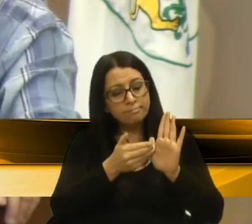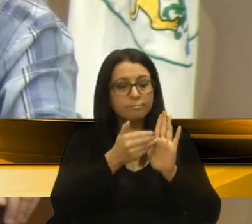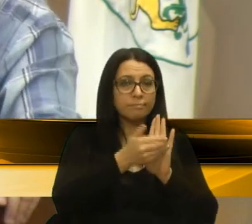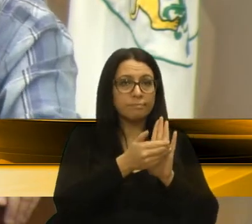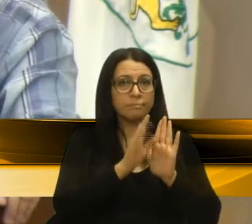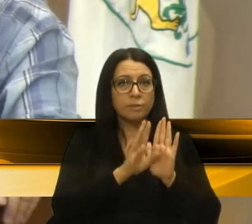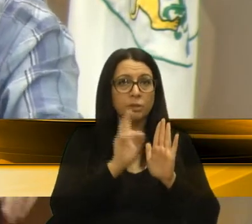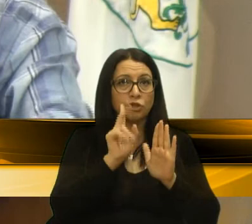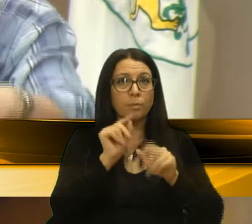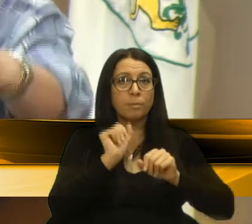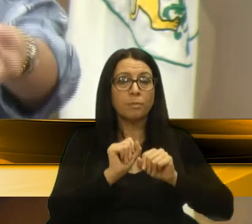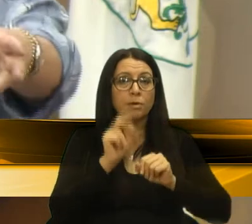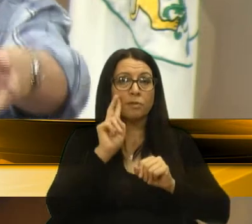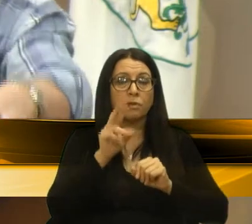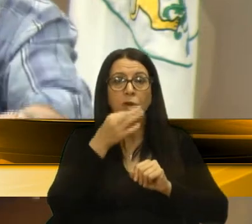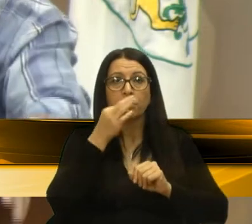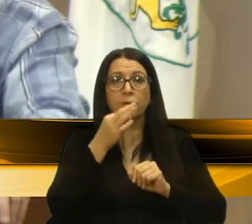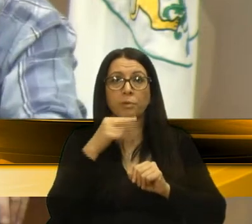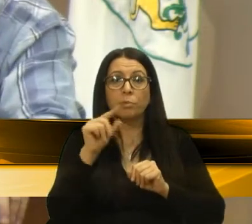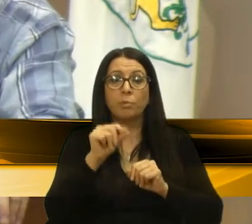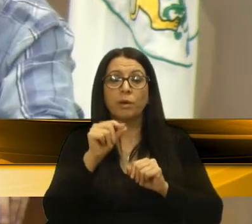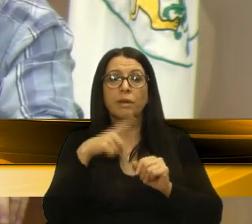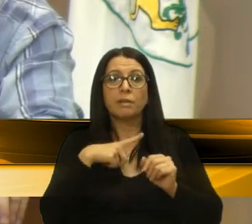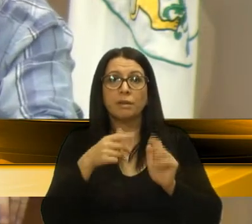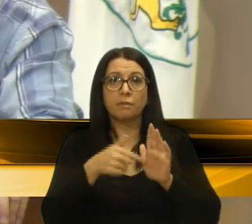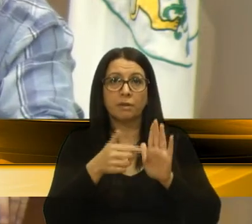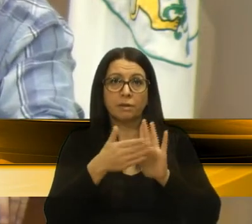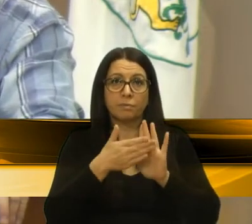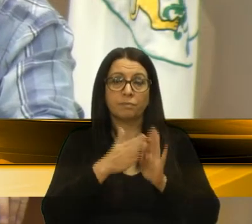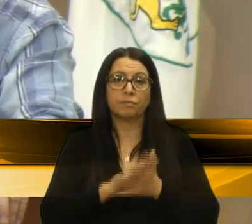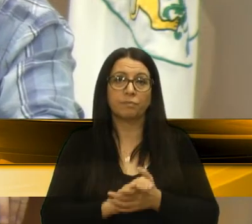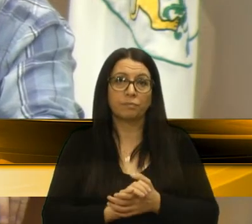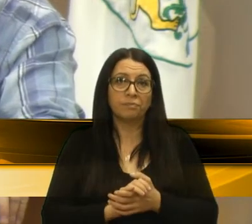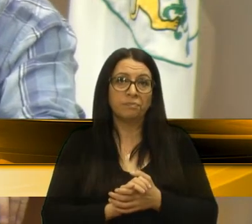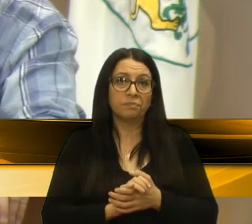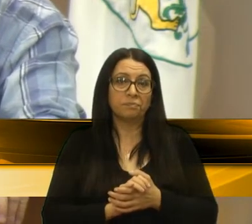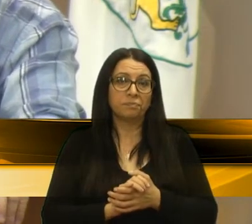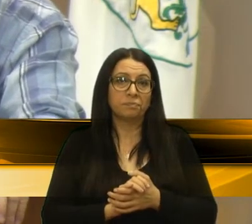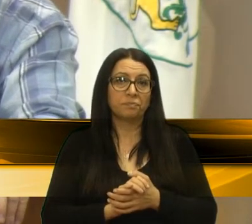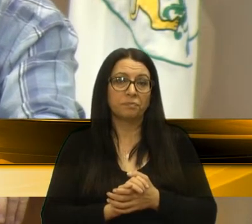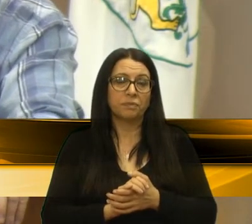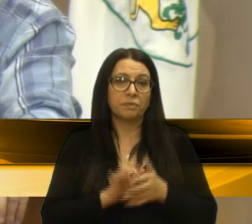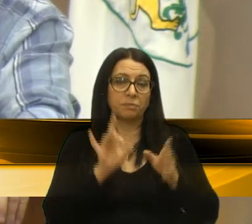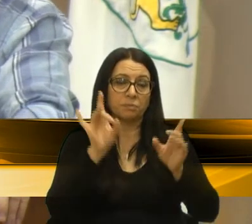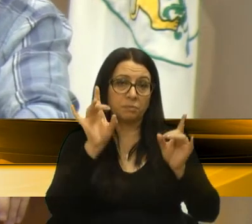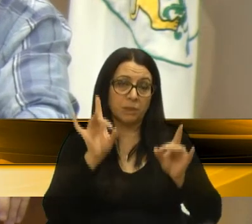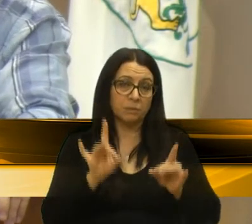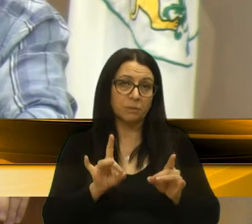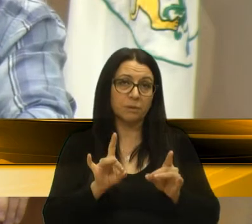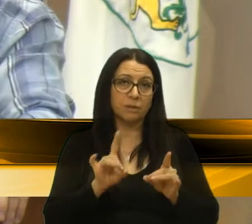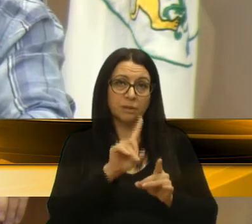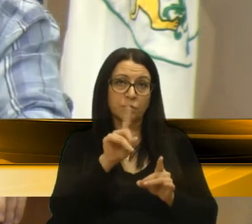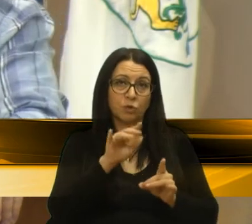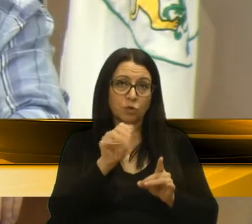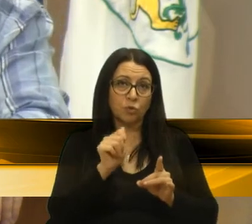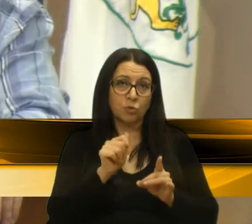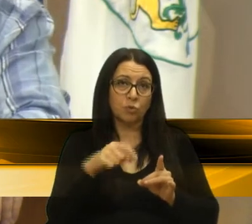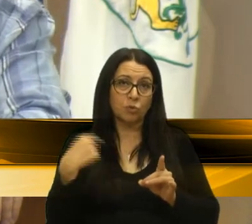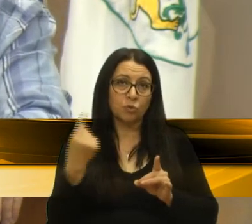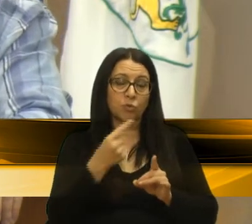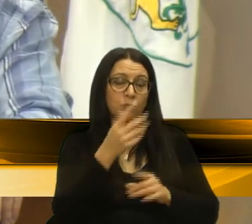né sob a ótica do que estava ali proposto né sobre a questão especialmente das zonas de interesse ambiental